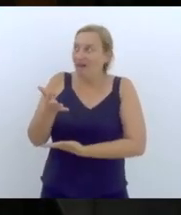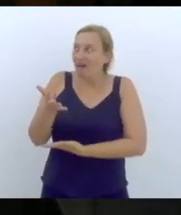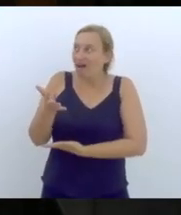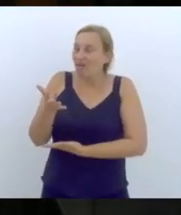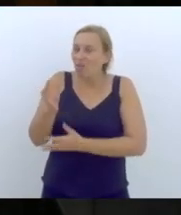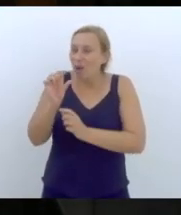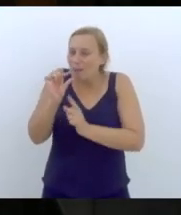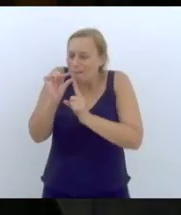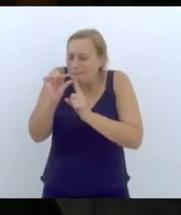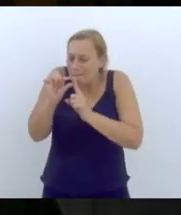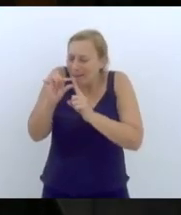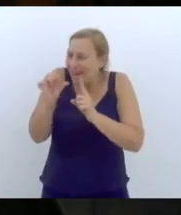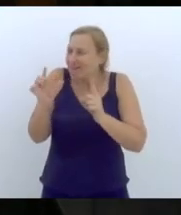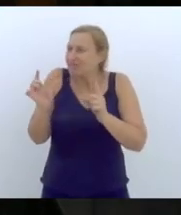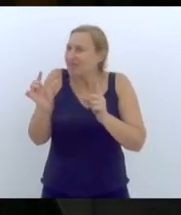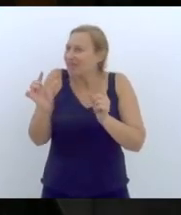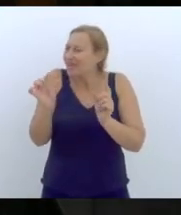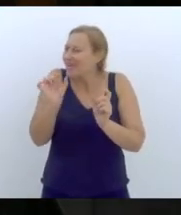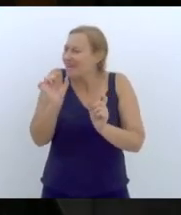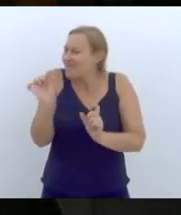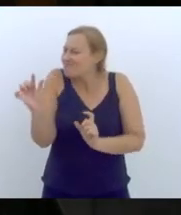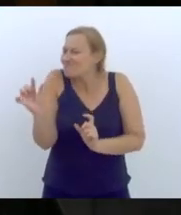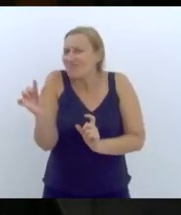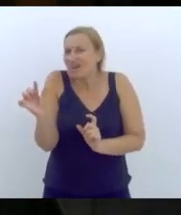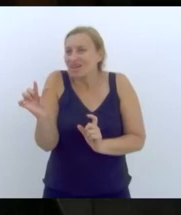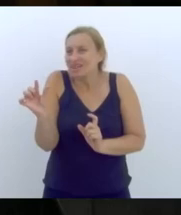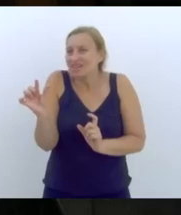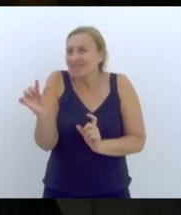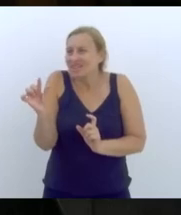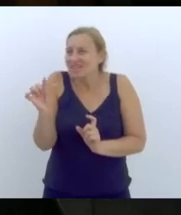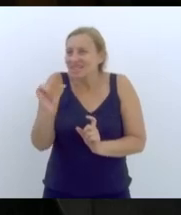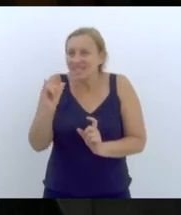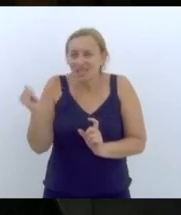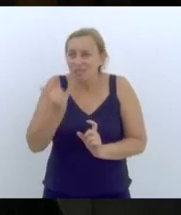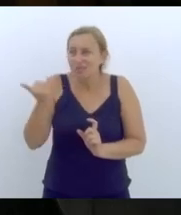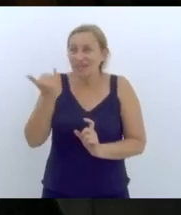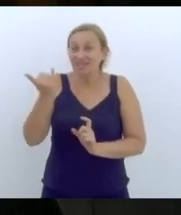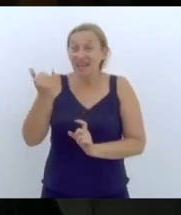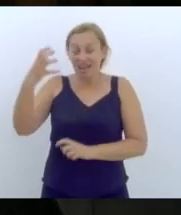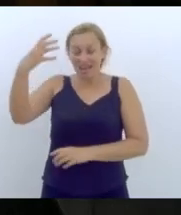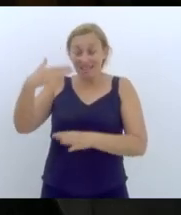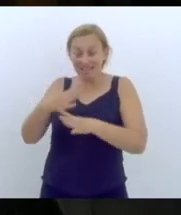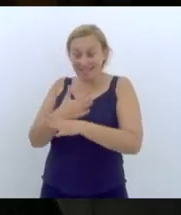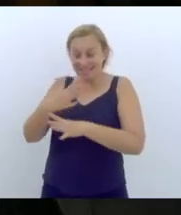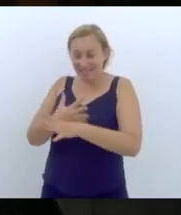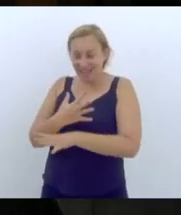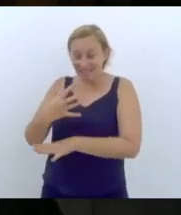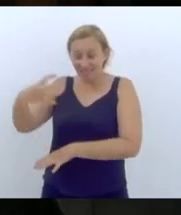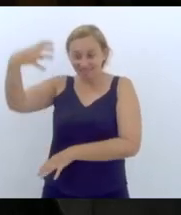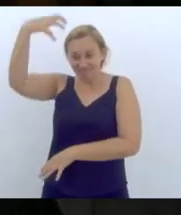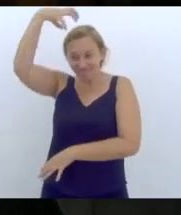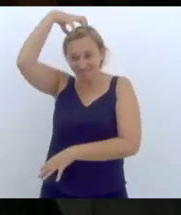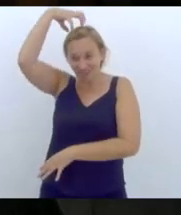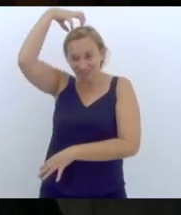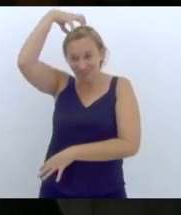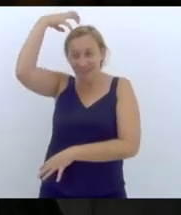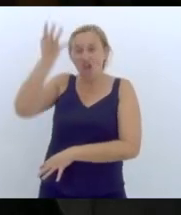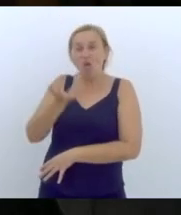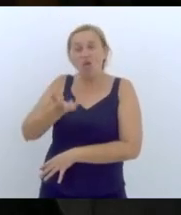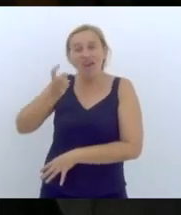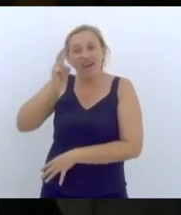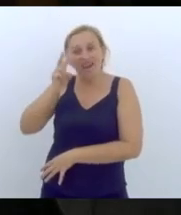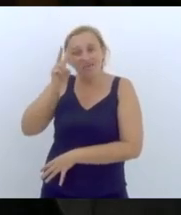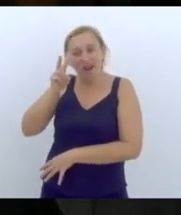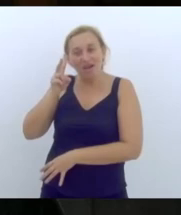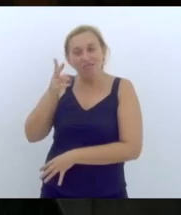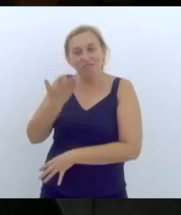uma palavra que é imperial, cidade imperial. E eu quero relembrar aqui para os